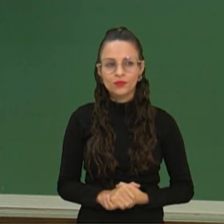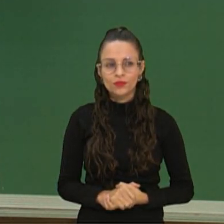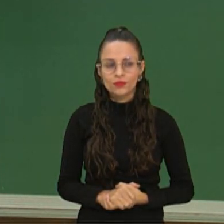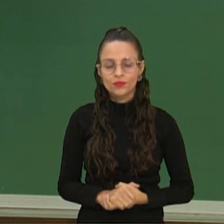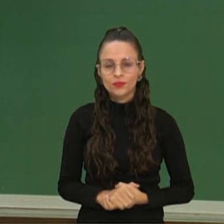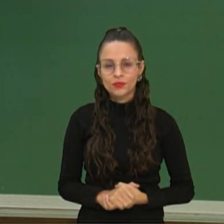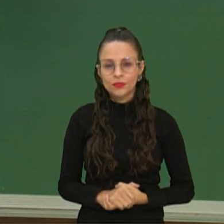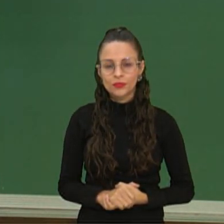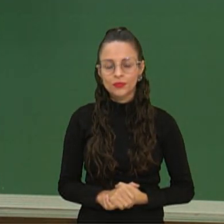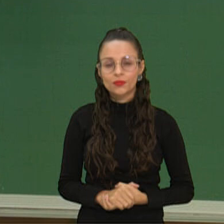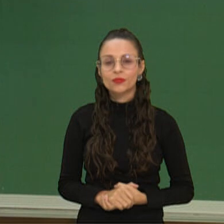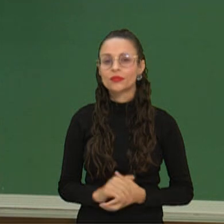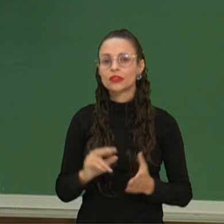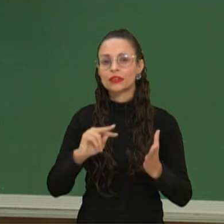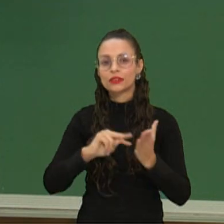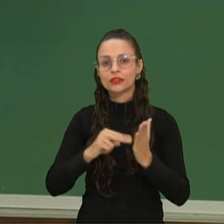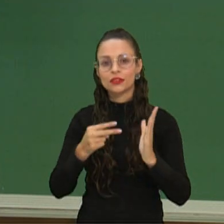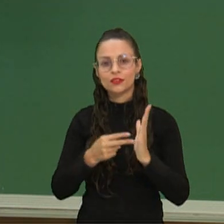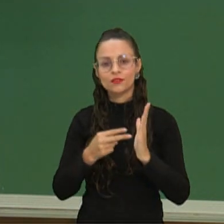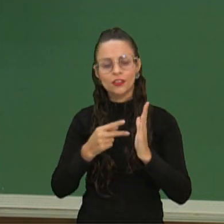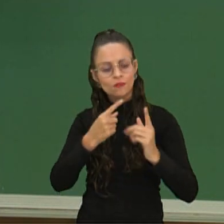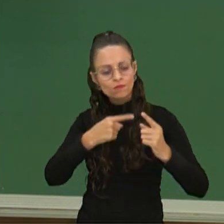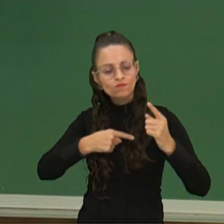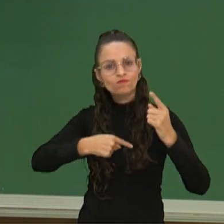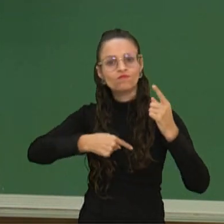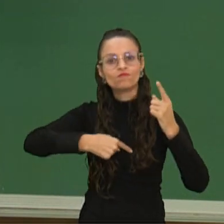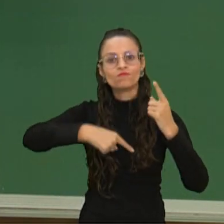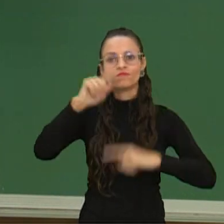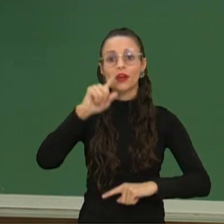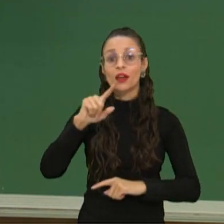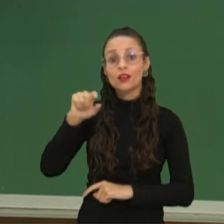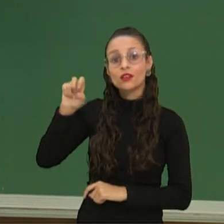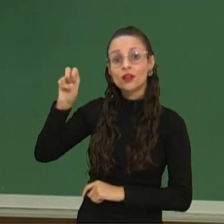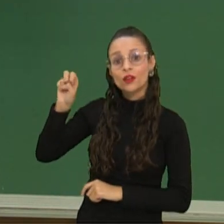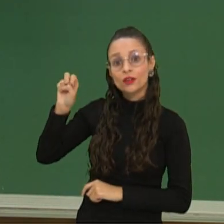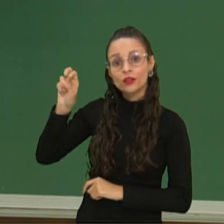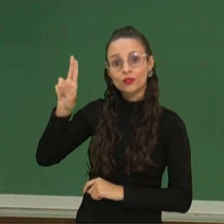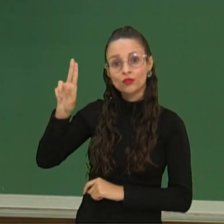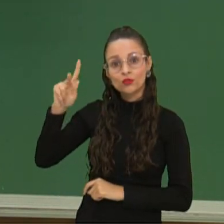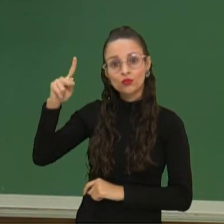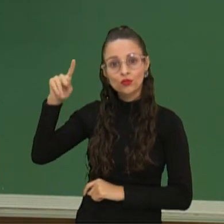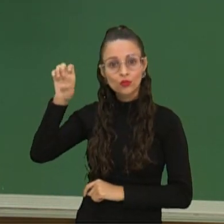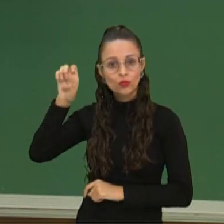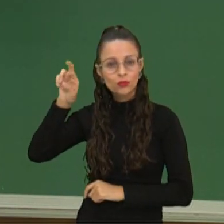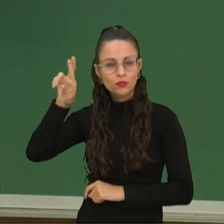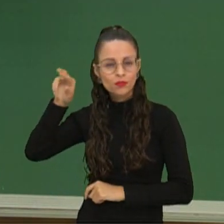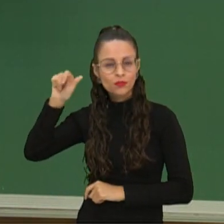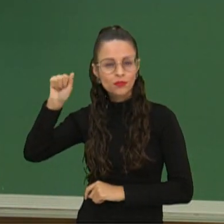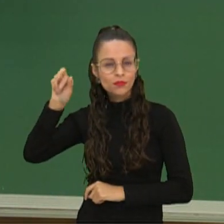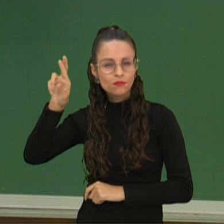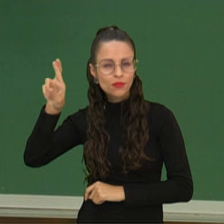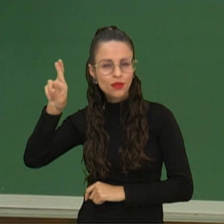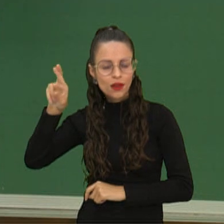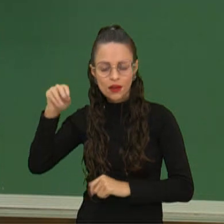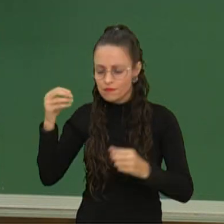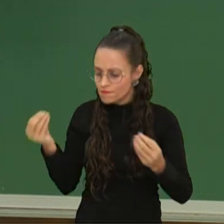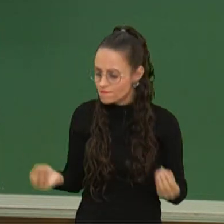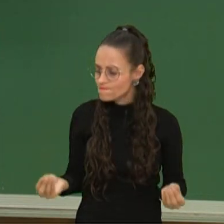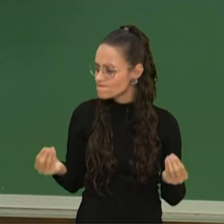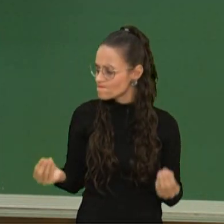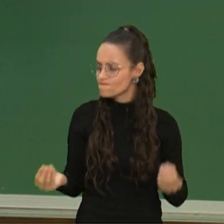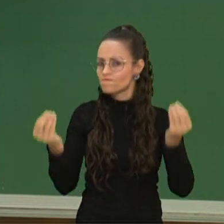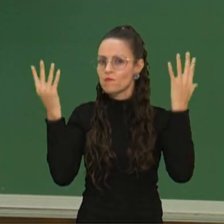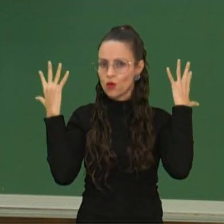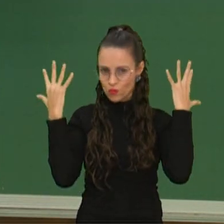duas expressões aqui significam superar, ok? Move past, deixar para trás, superar alguma coisa,